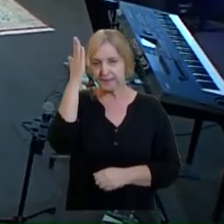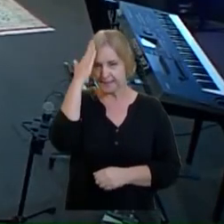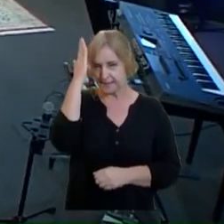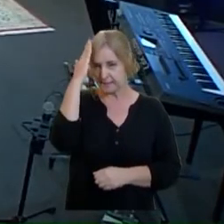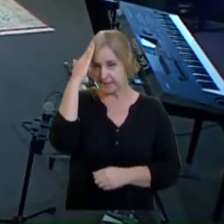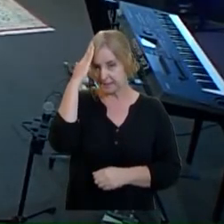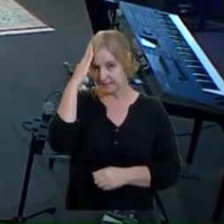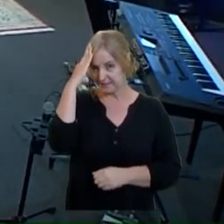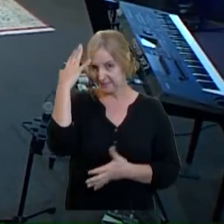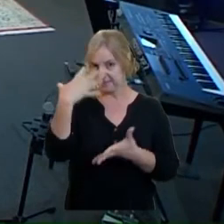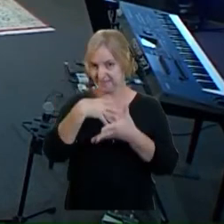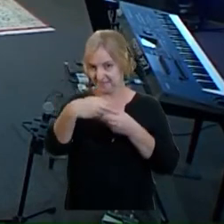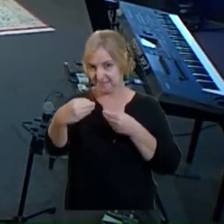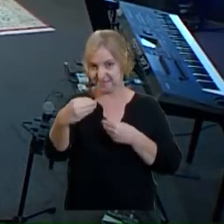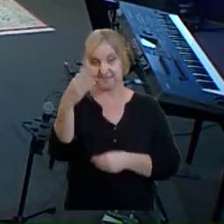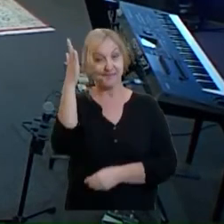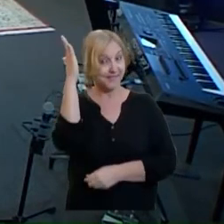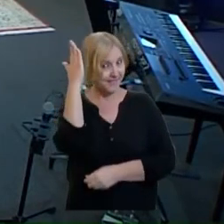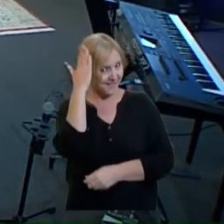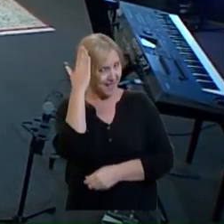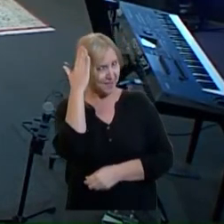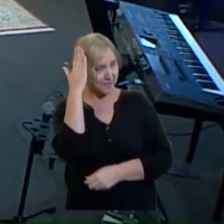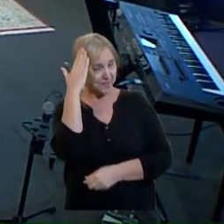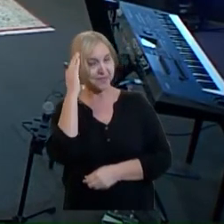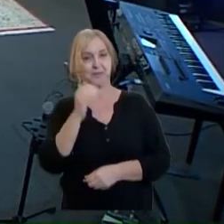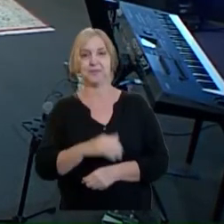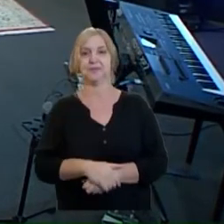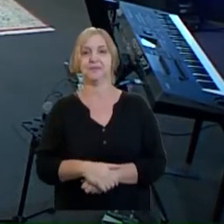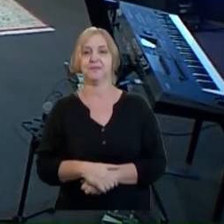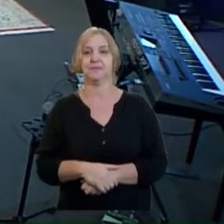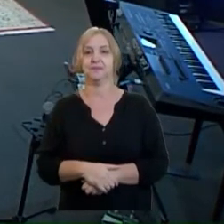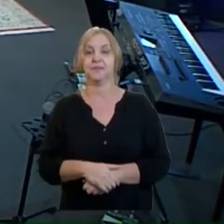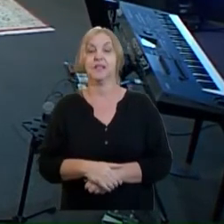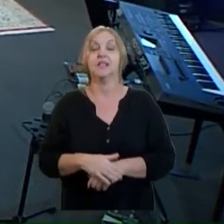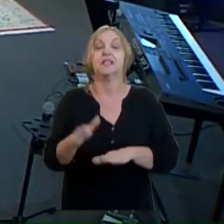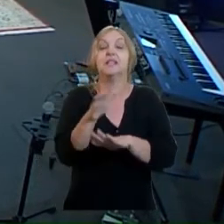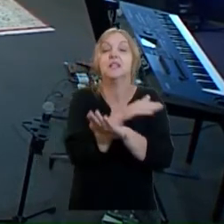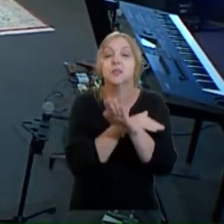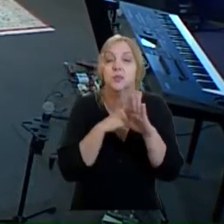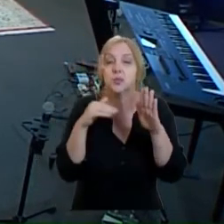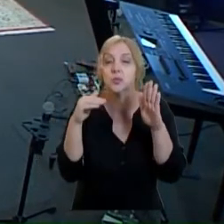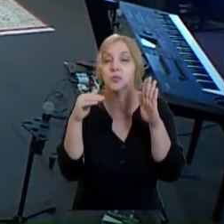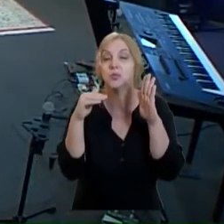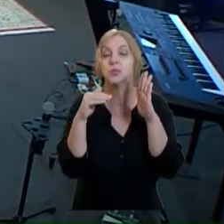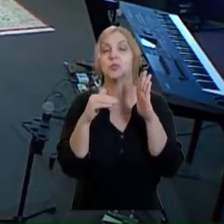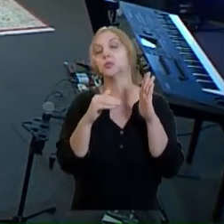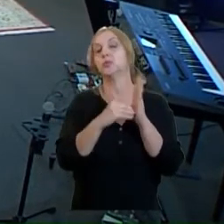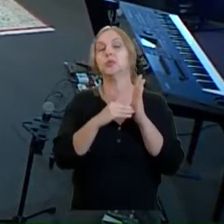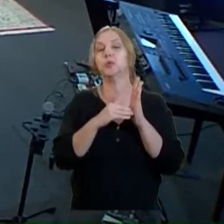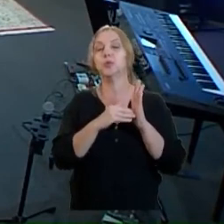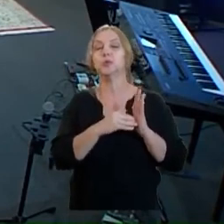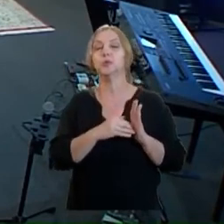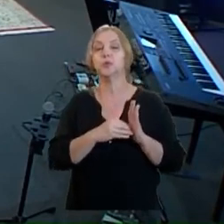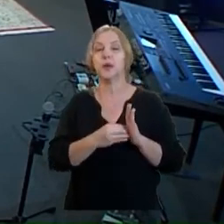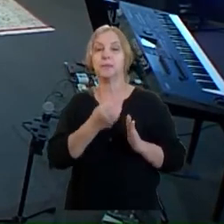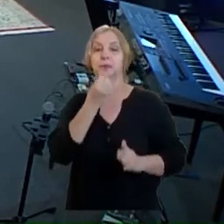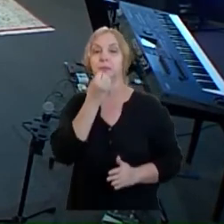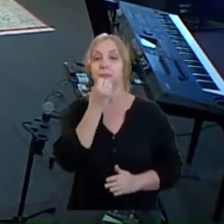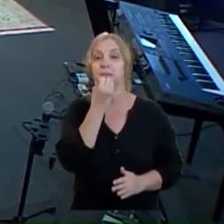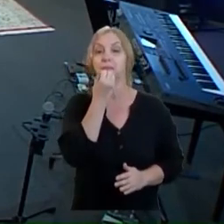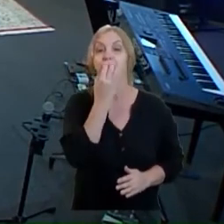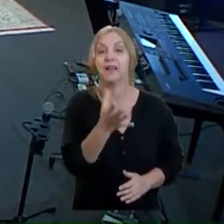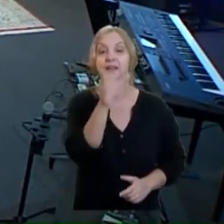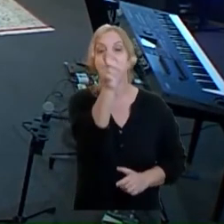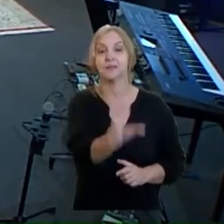sabemos, vamos falar? Sabemos que todas as coisas cooperam para o bem daqueles que amam